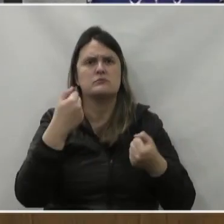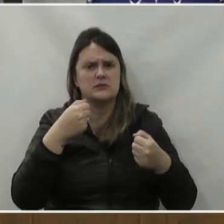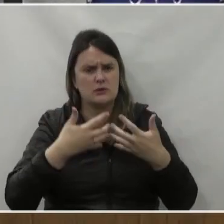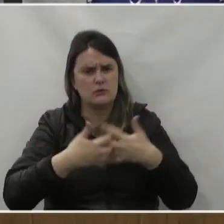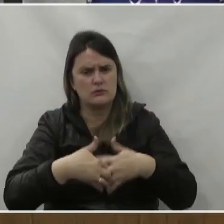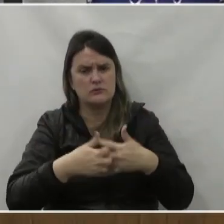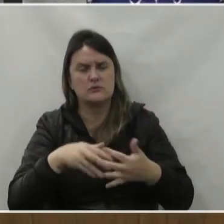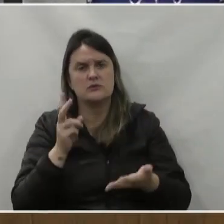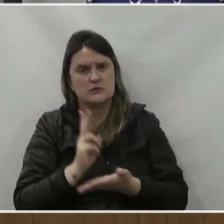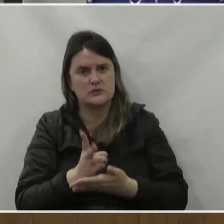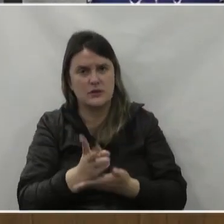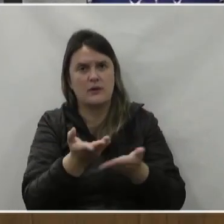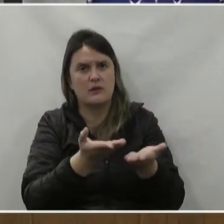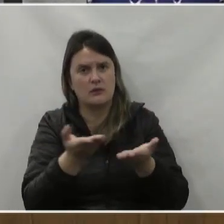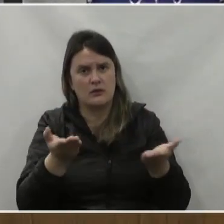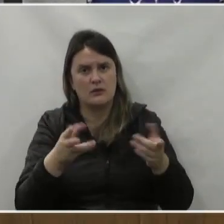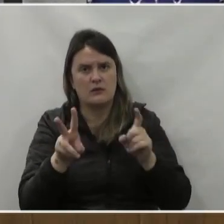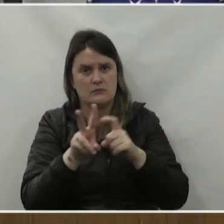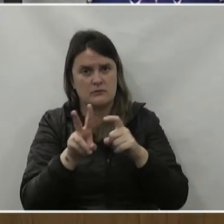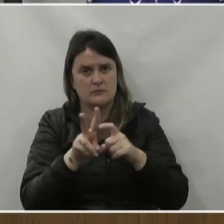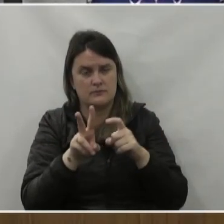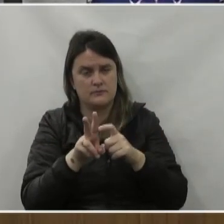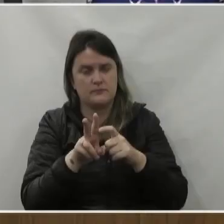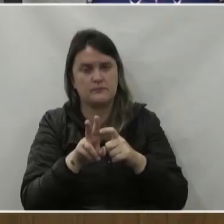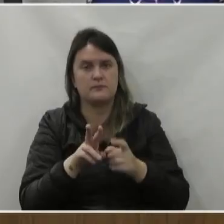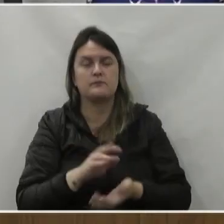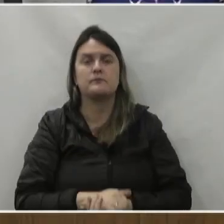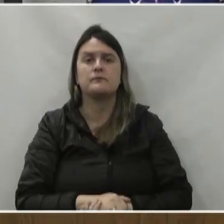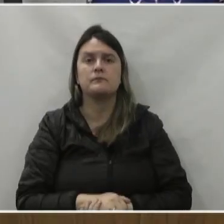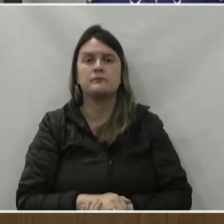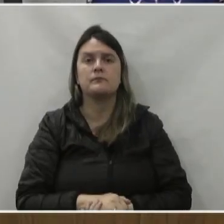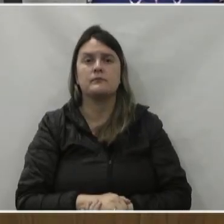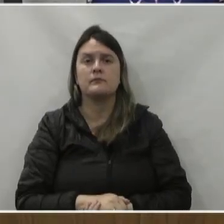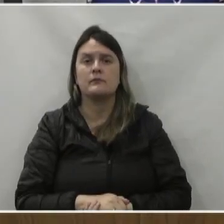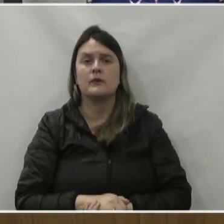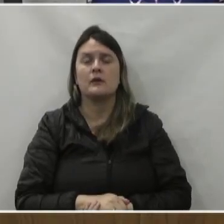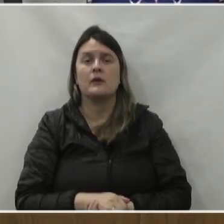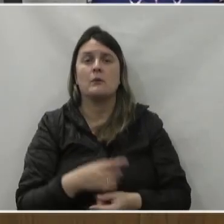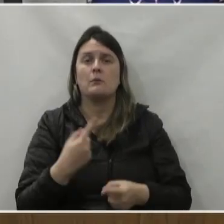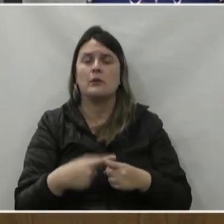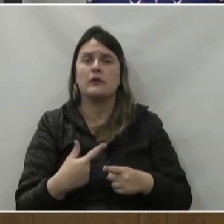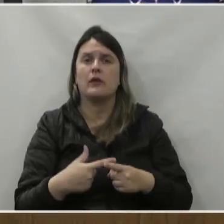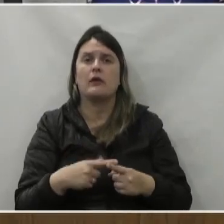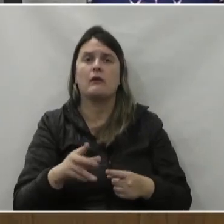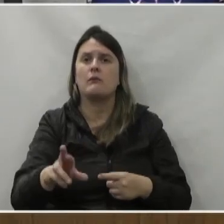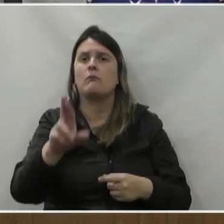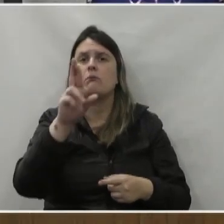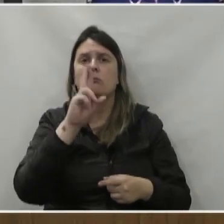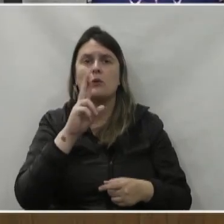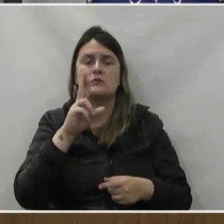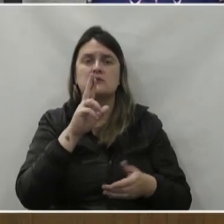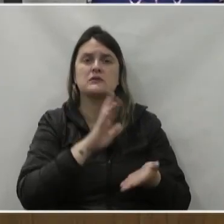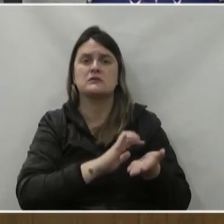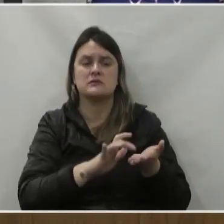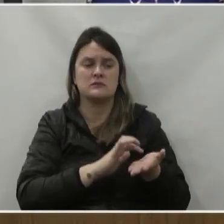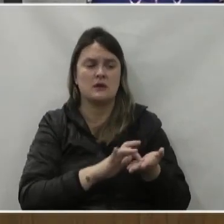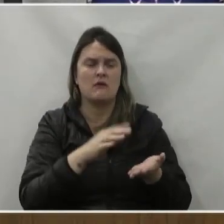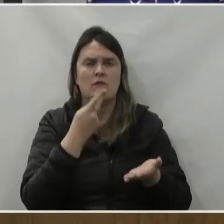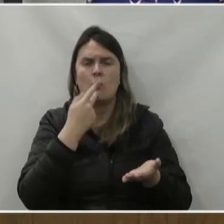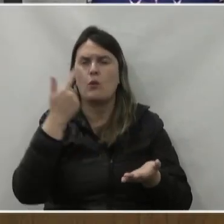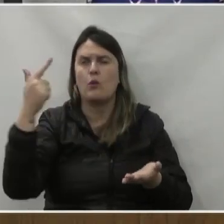do plantão de atendimento no setor de defesa animal, ainda mais que em respostas feitas pelo secretário em